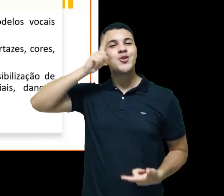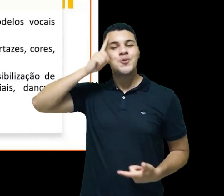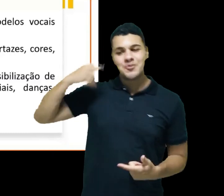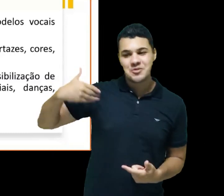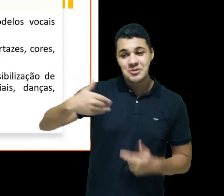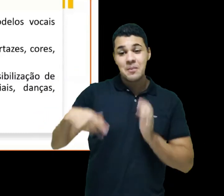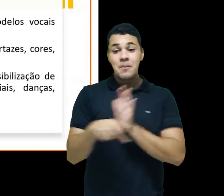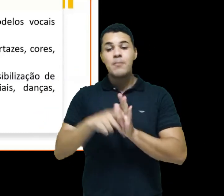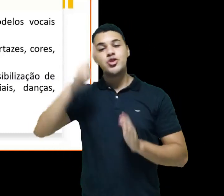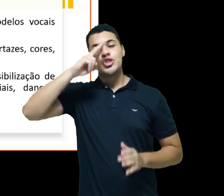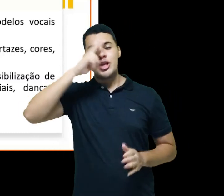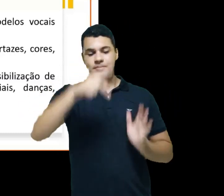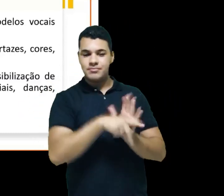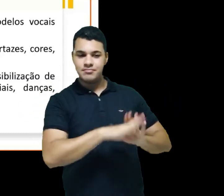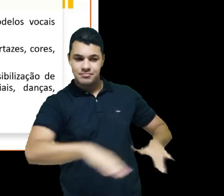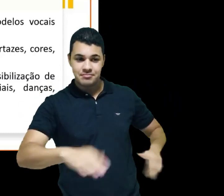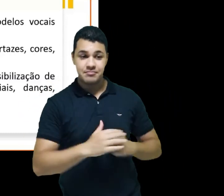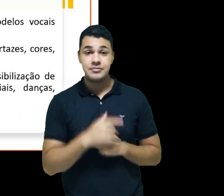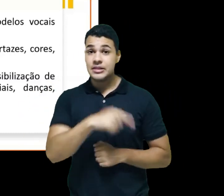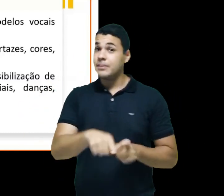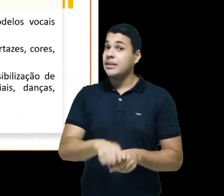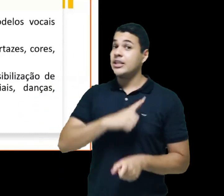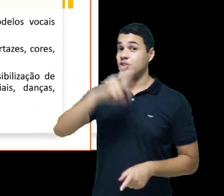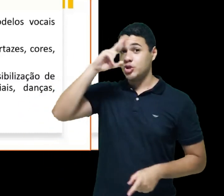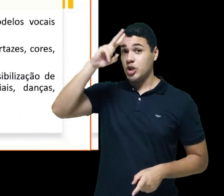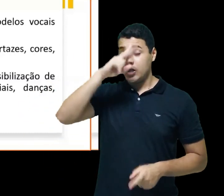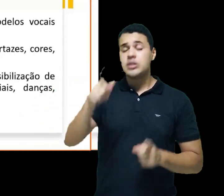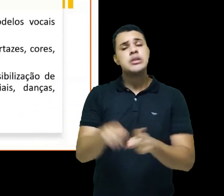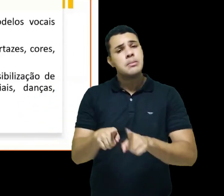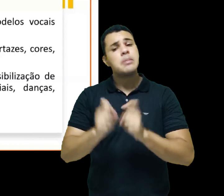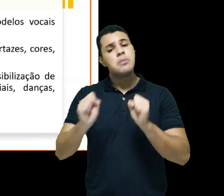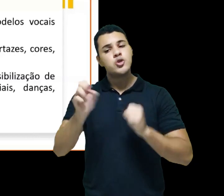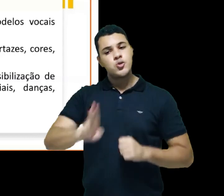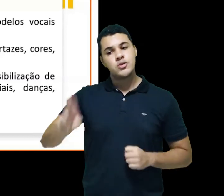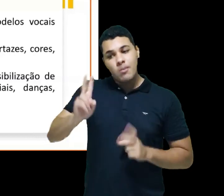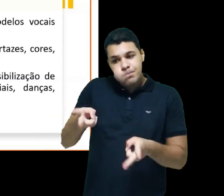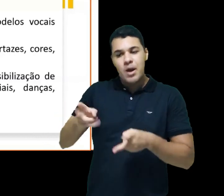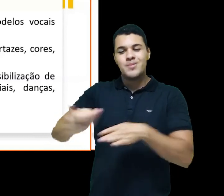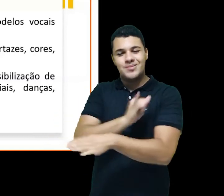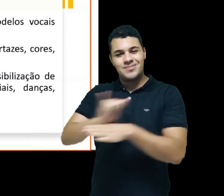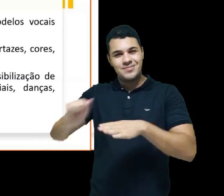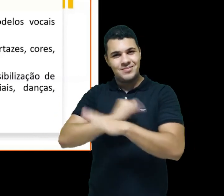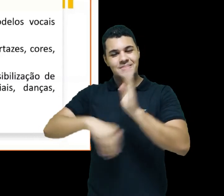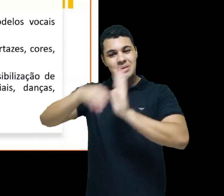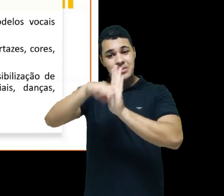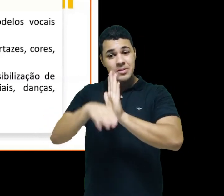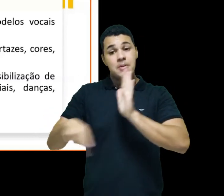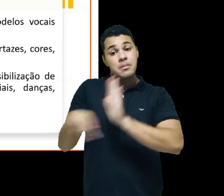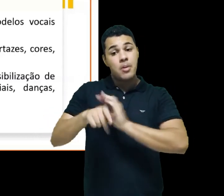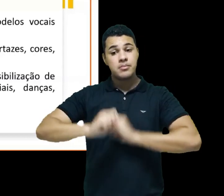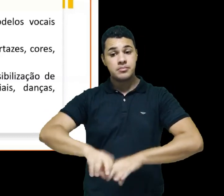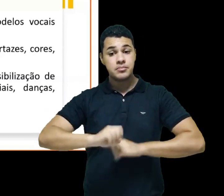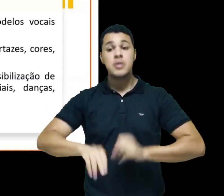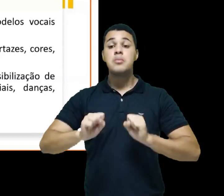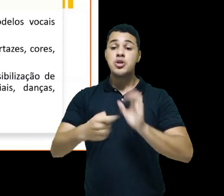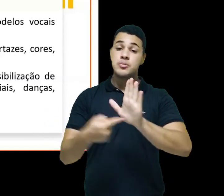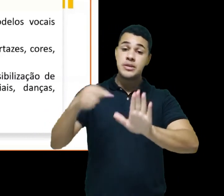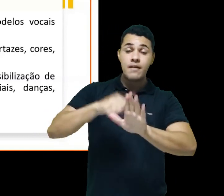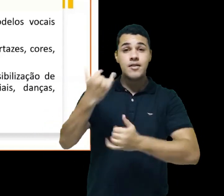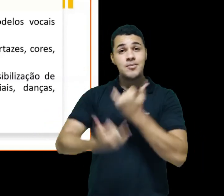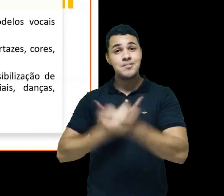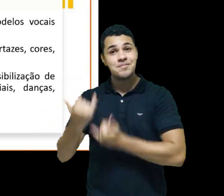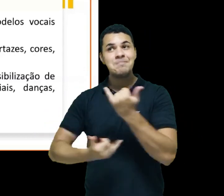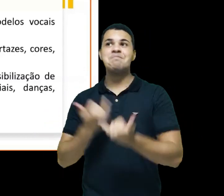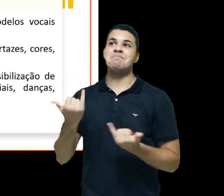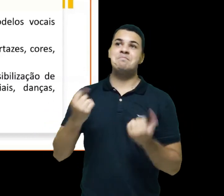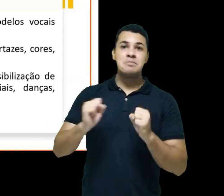cotidiano infantil. Além dessas âncoras, também podemos usar como recursos para o ensino de canto metáforas,